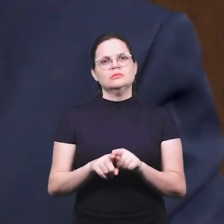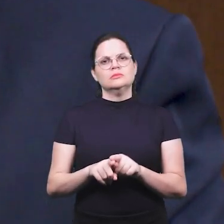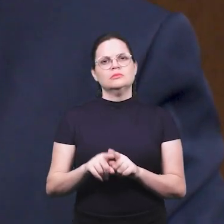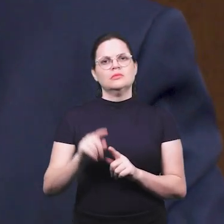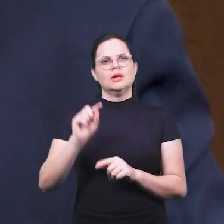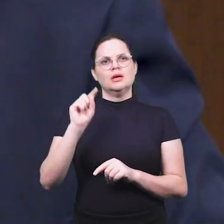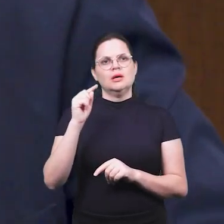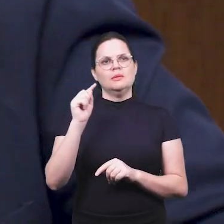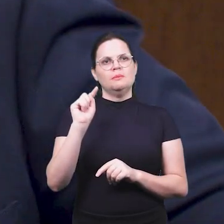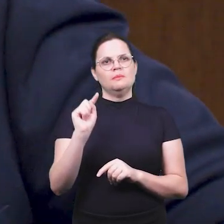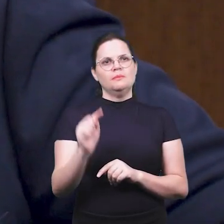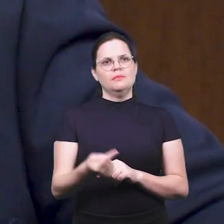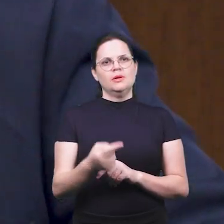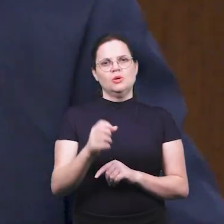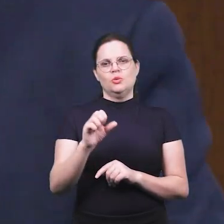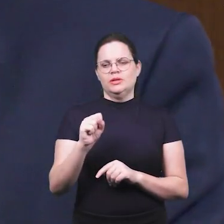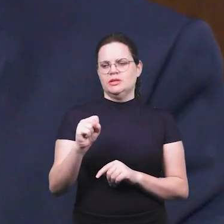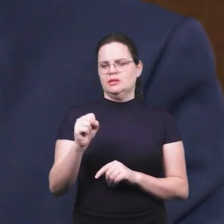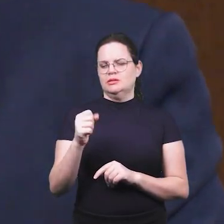E lá em